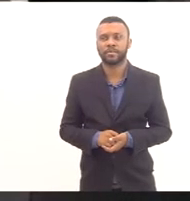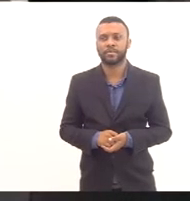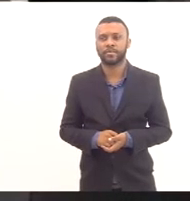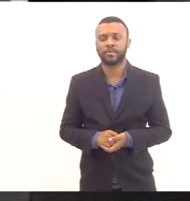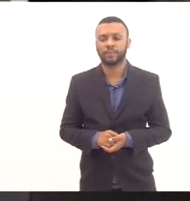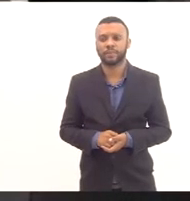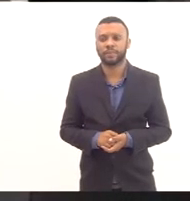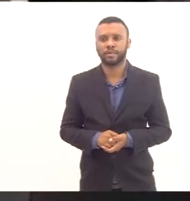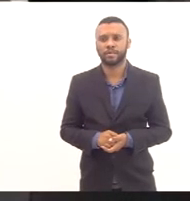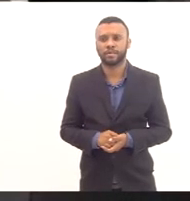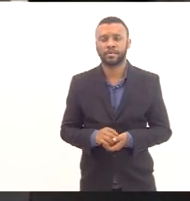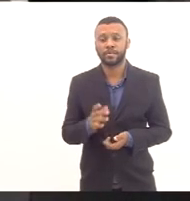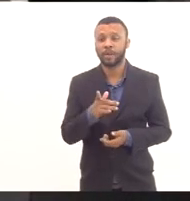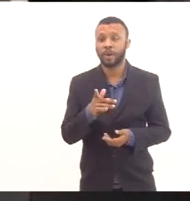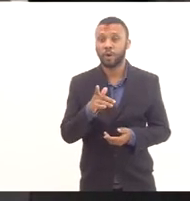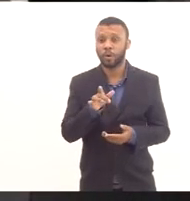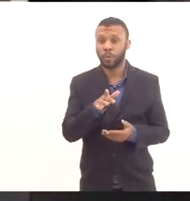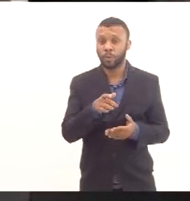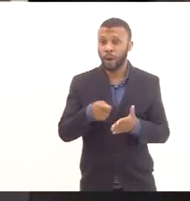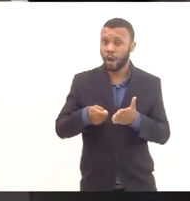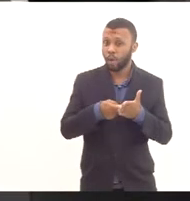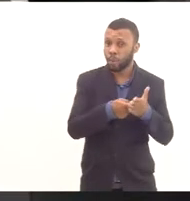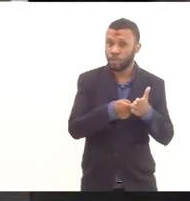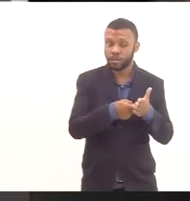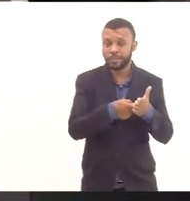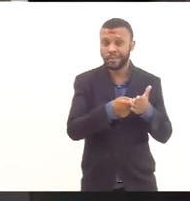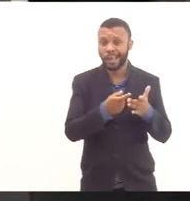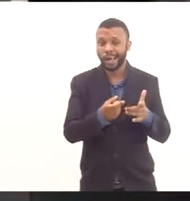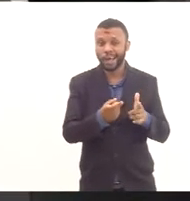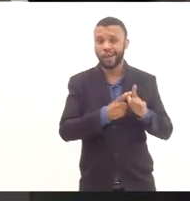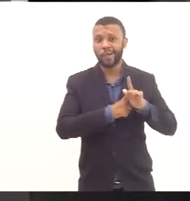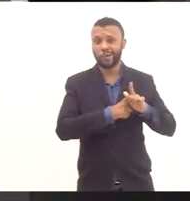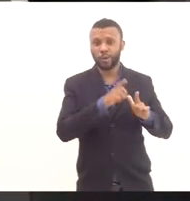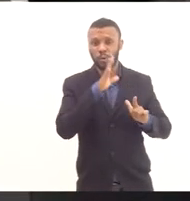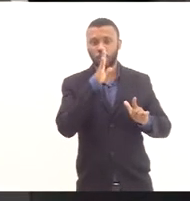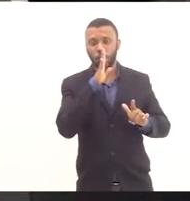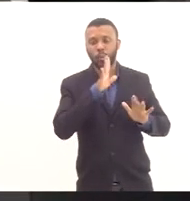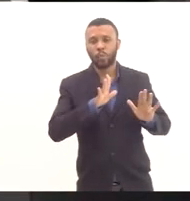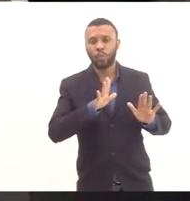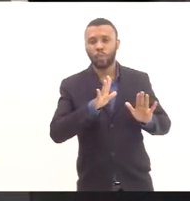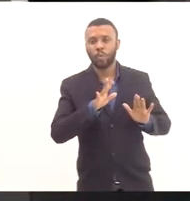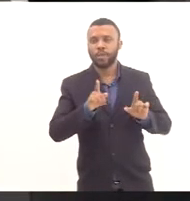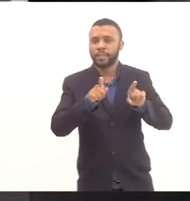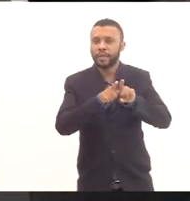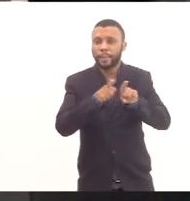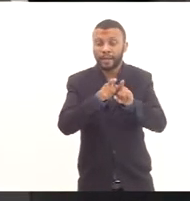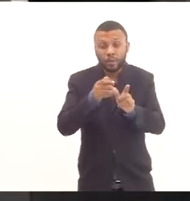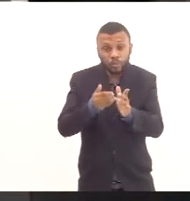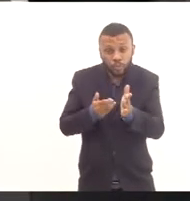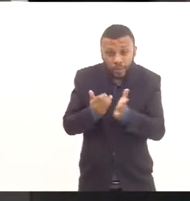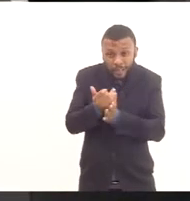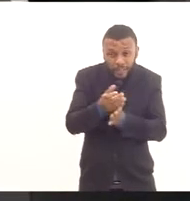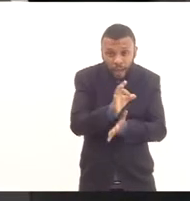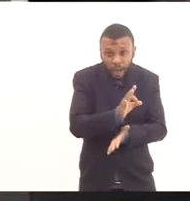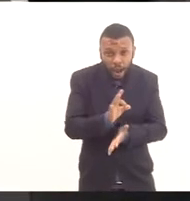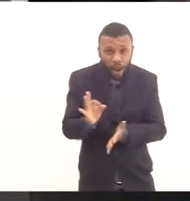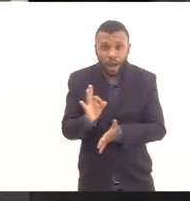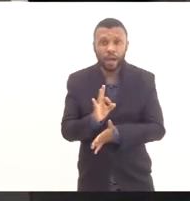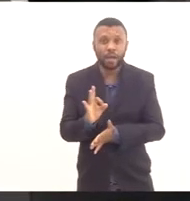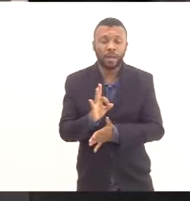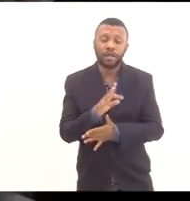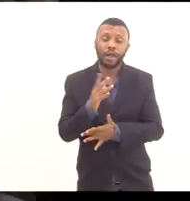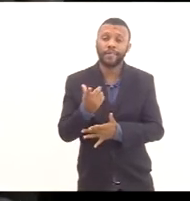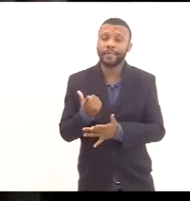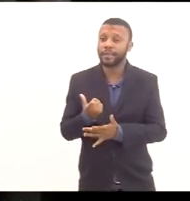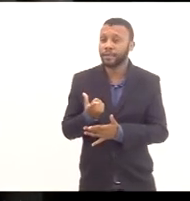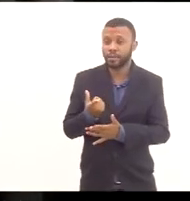E aí está o recurso tá sequestrado só uma guardado e também não fizeram no iniciar agora com esse